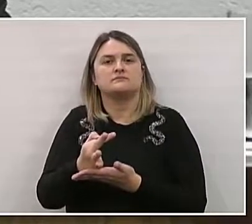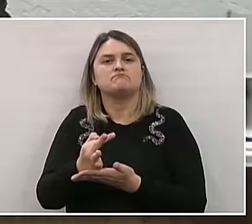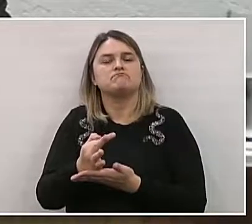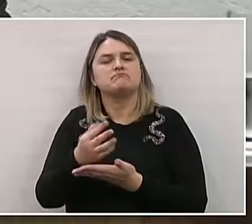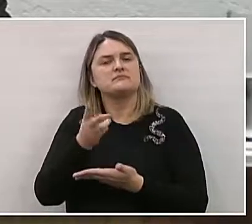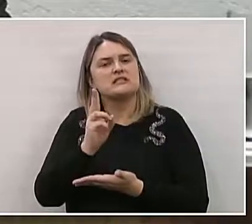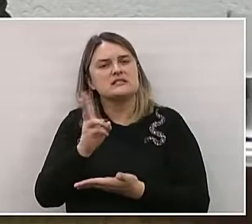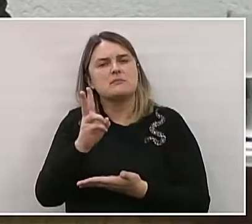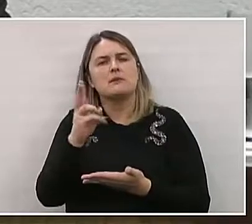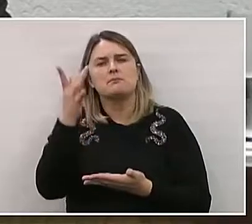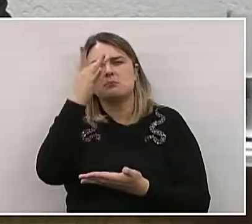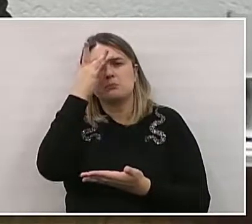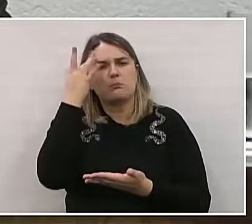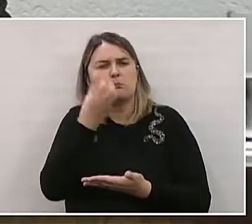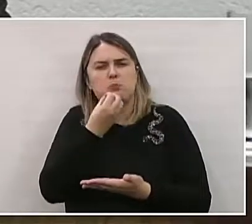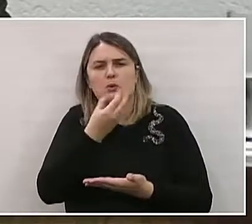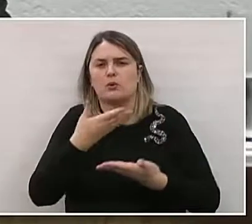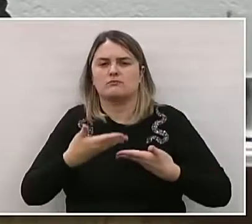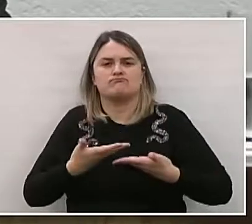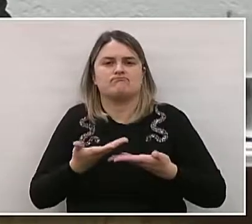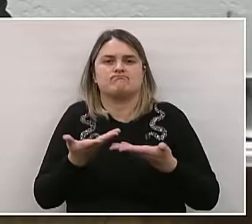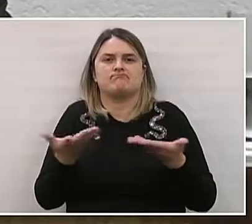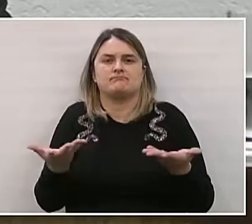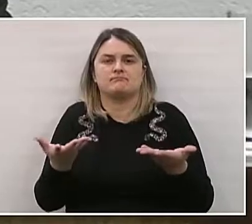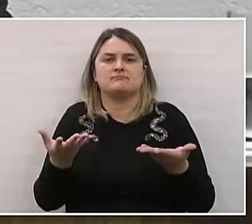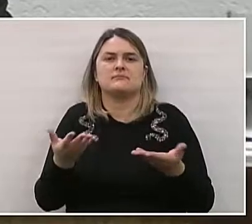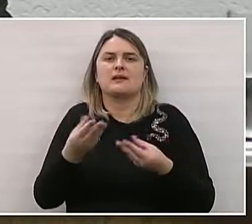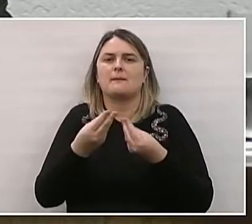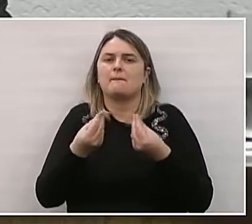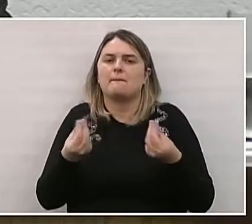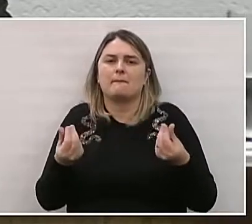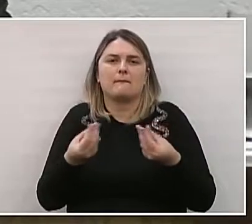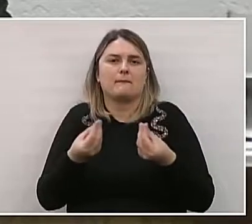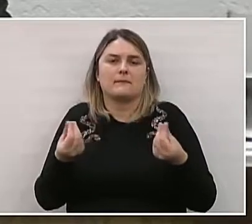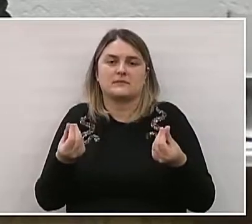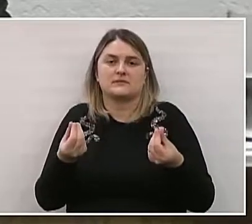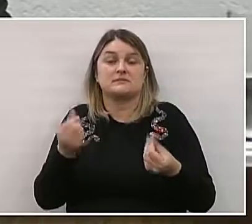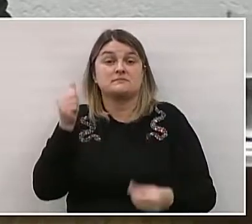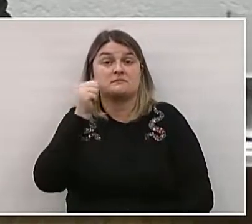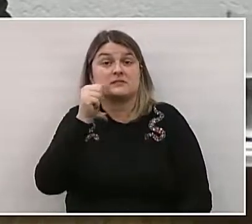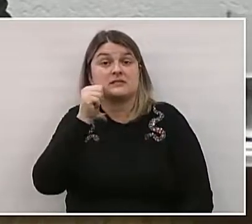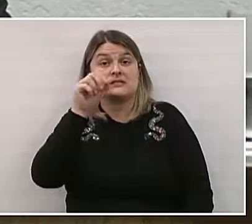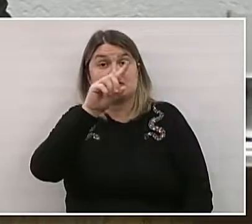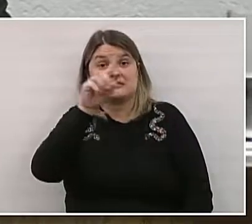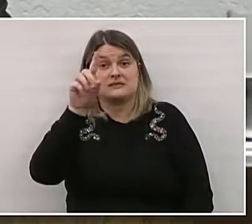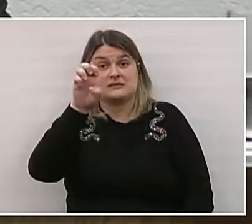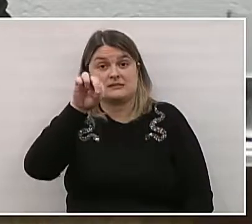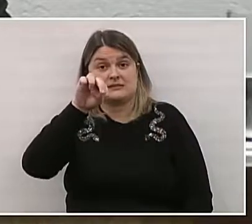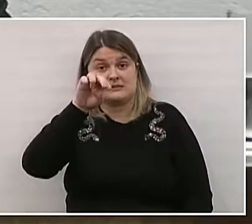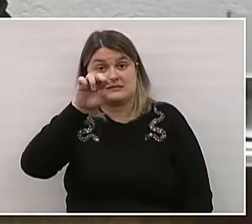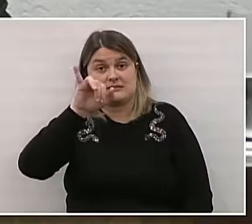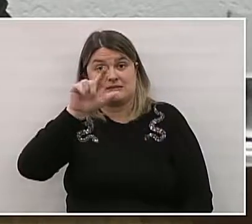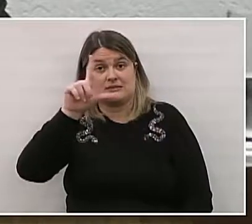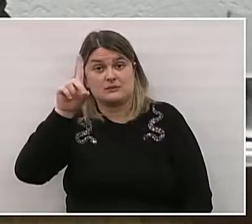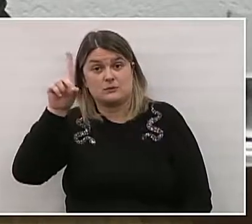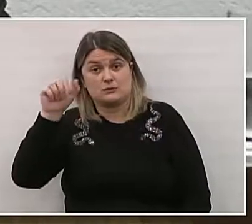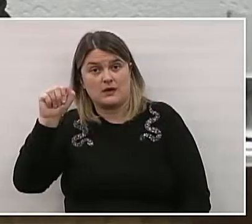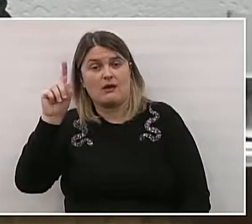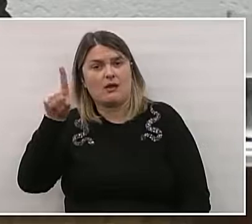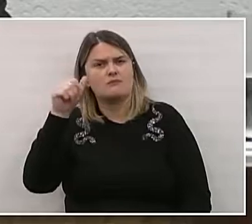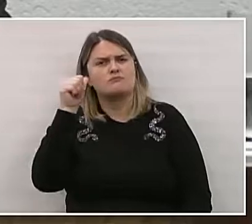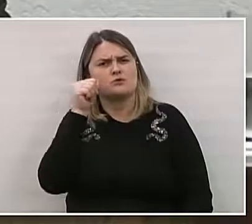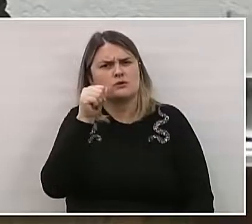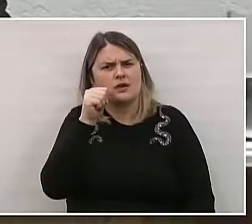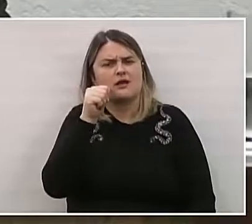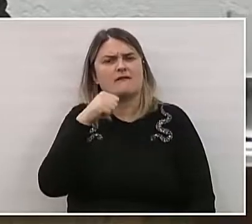sua generosidade e sua serenidade. Zelinda Lima Machelli, mulher, filha,